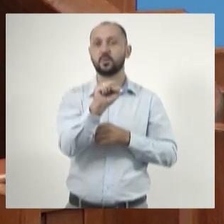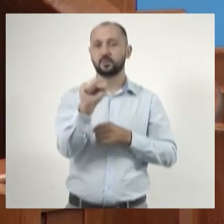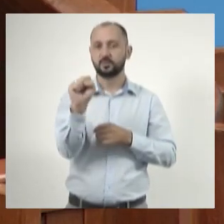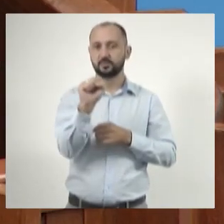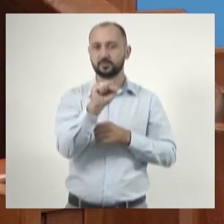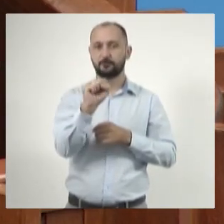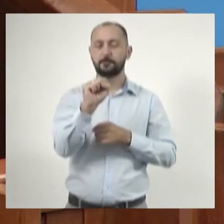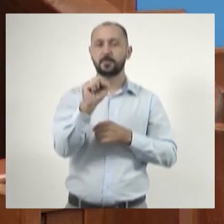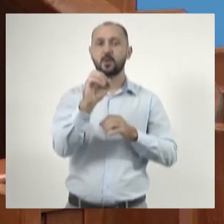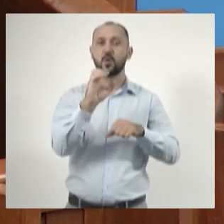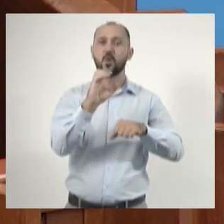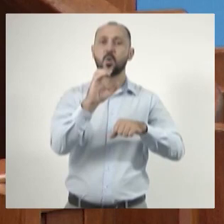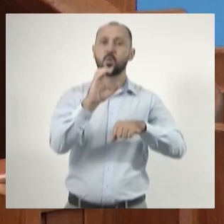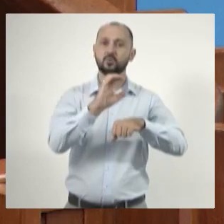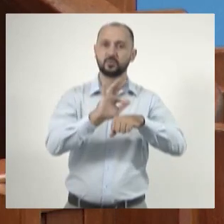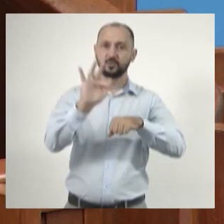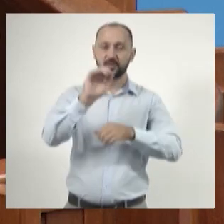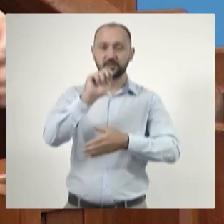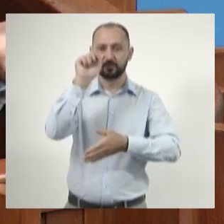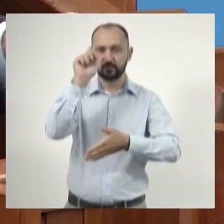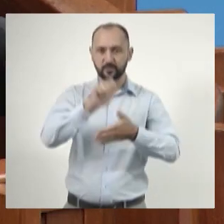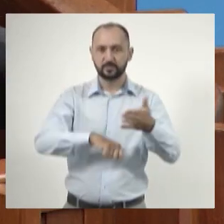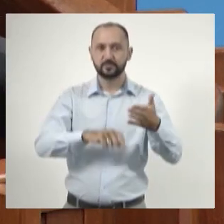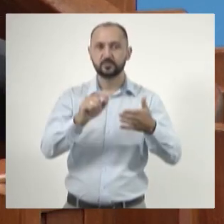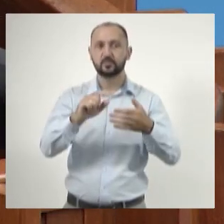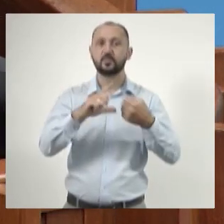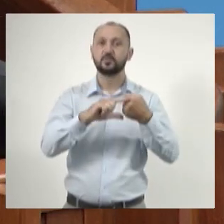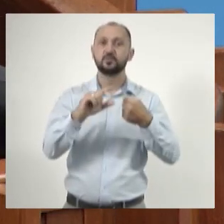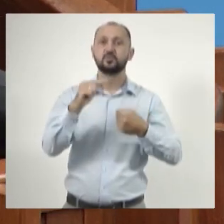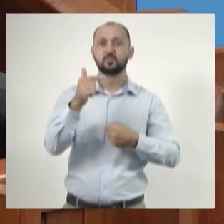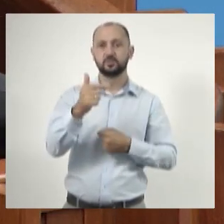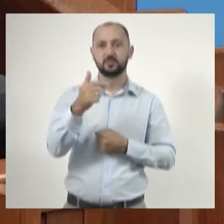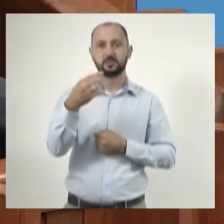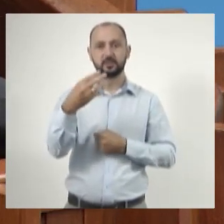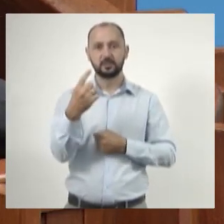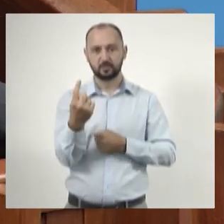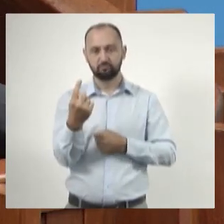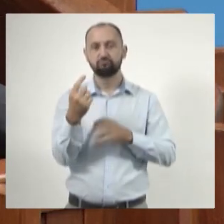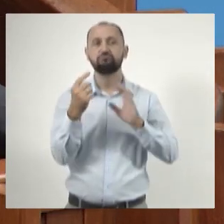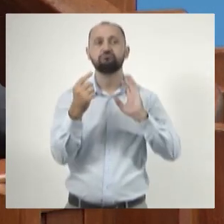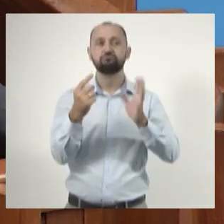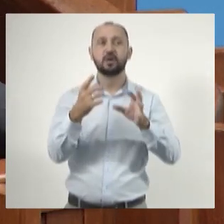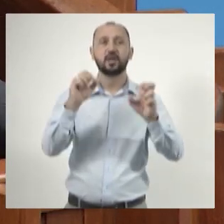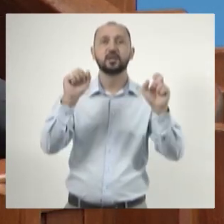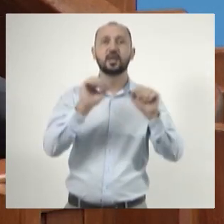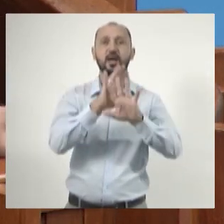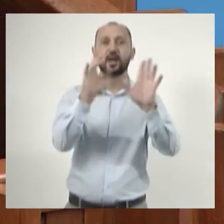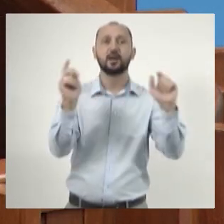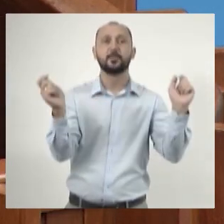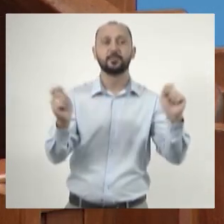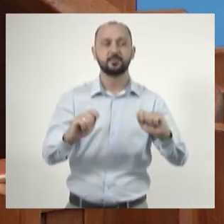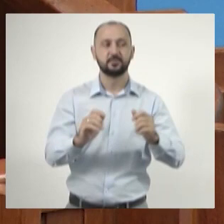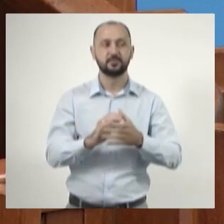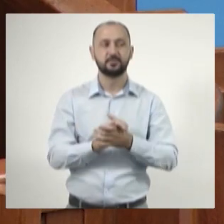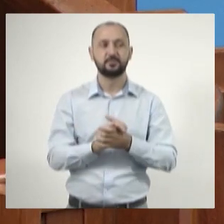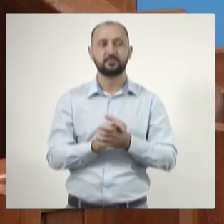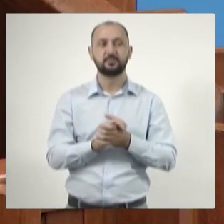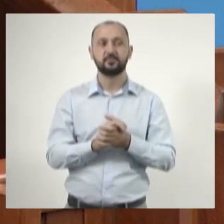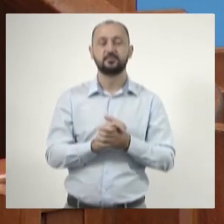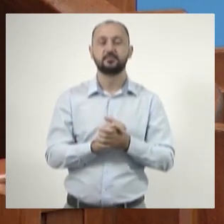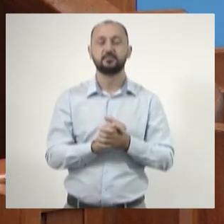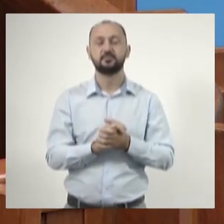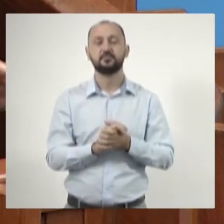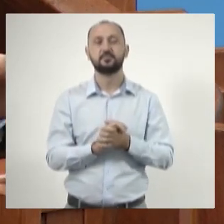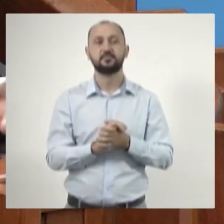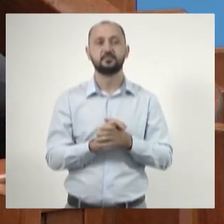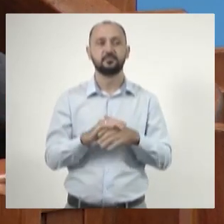1988, quando a Constituição foi promulgada, o artigo 231 está mais claro possível.